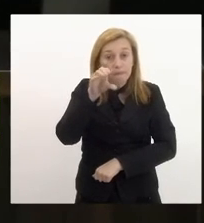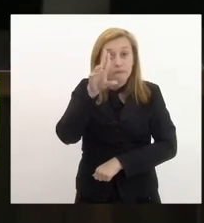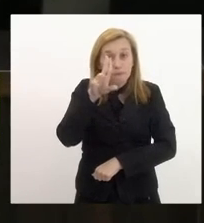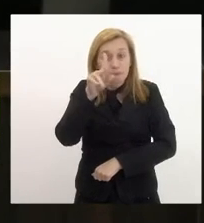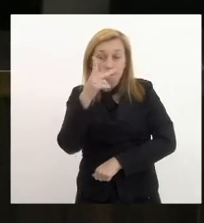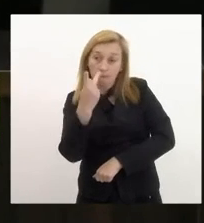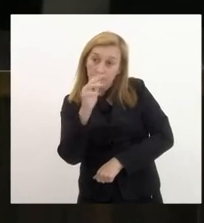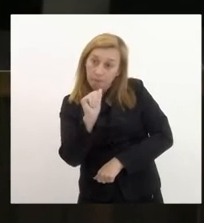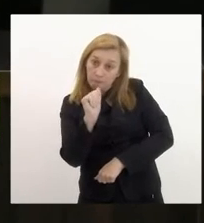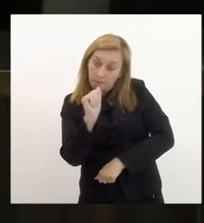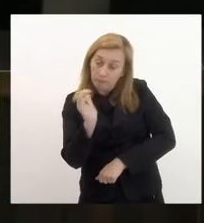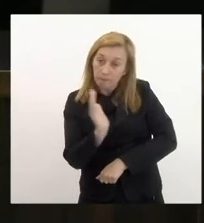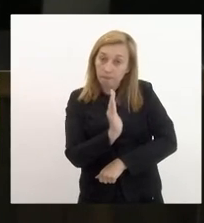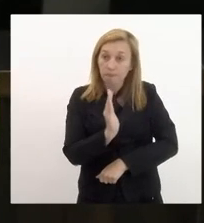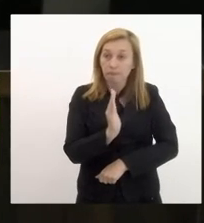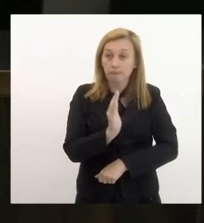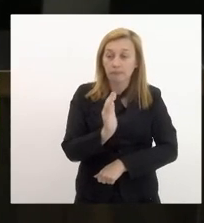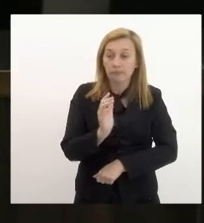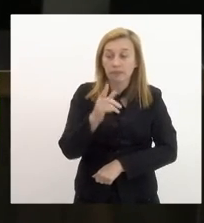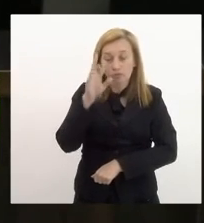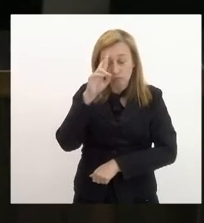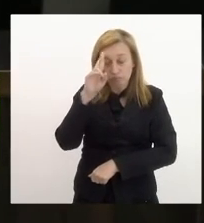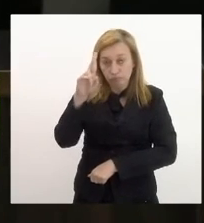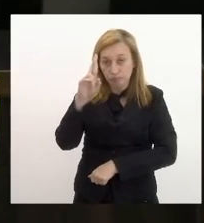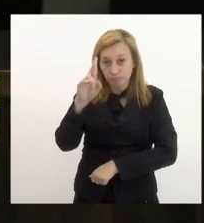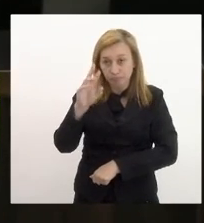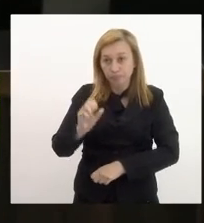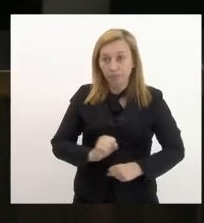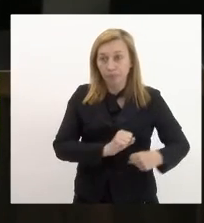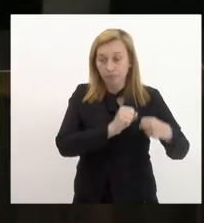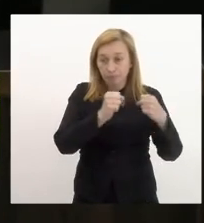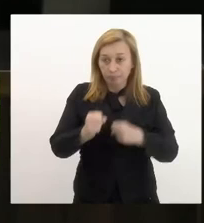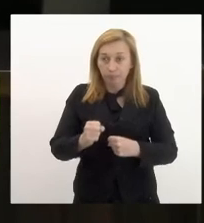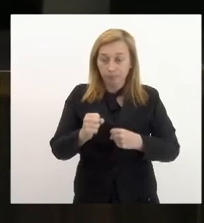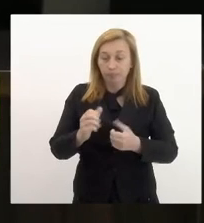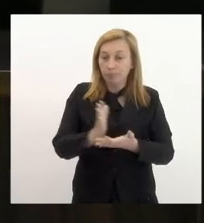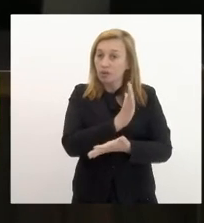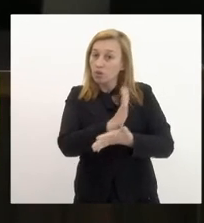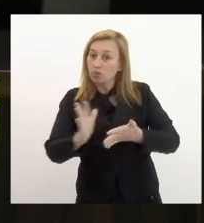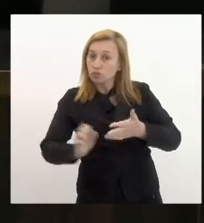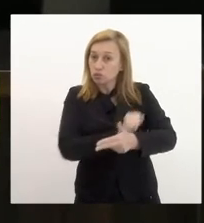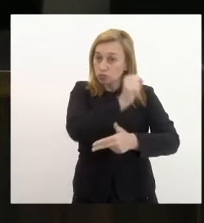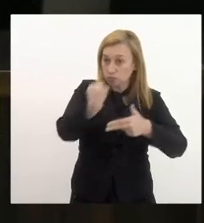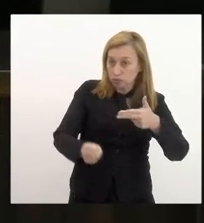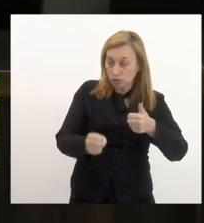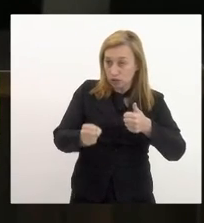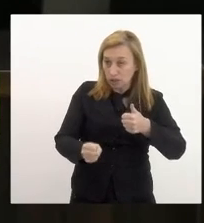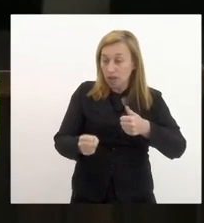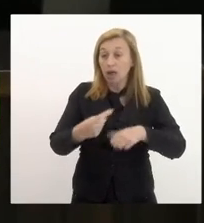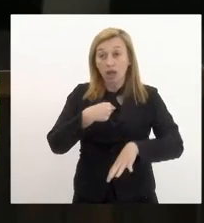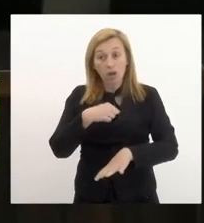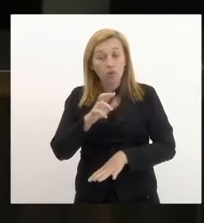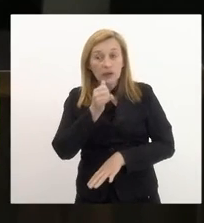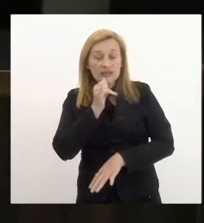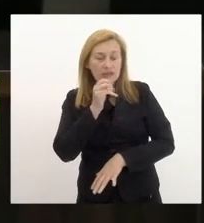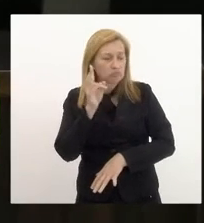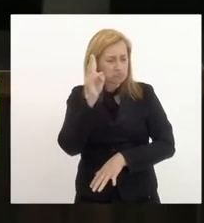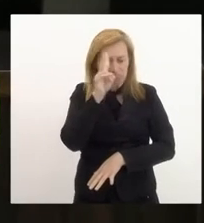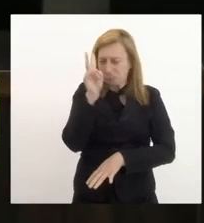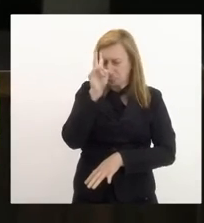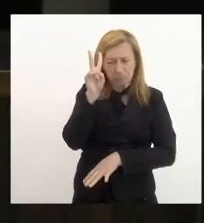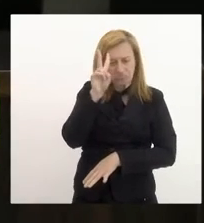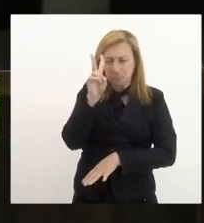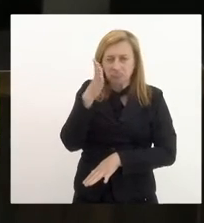ao talante do chefe do Poder alguns poderes Eu por exemplo não tem lembrança